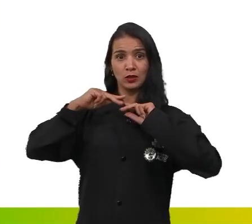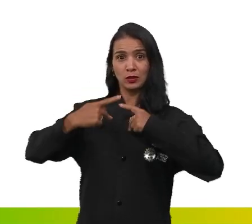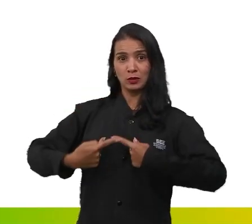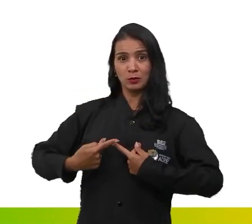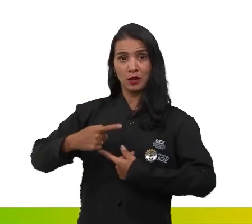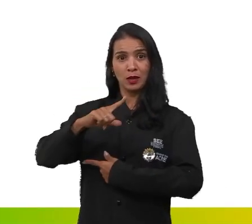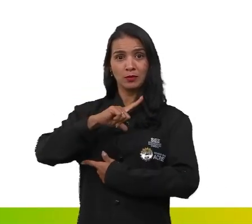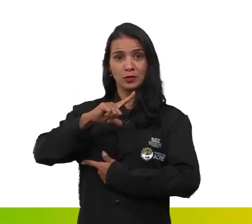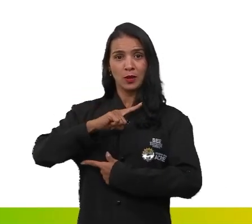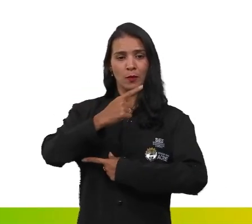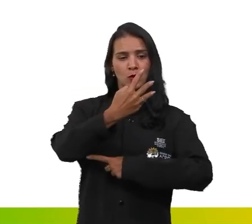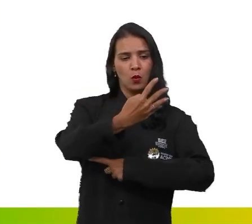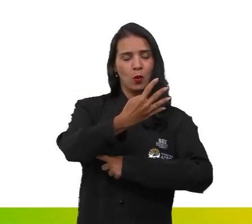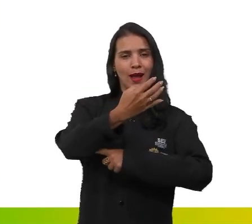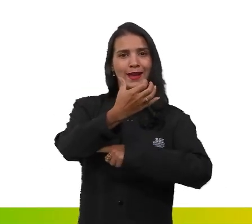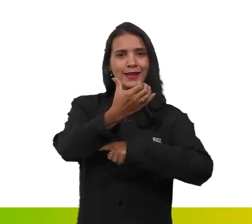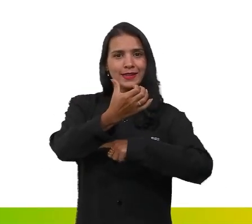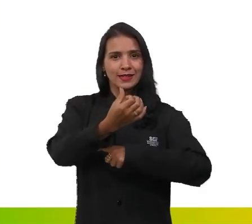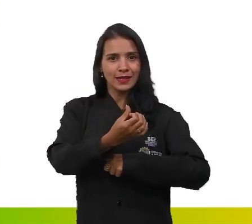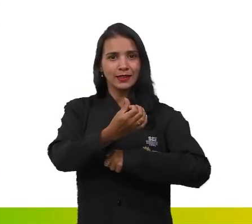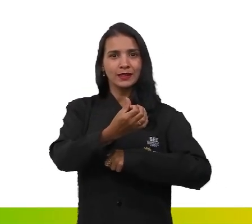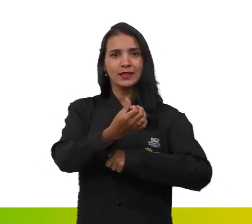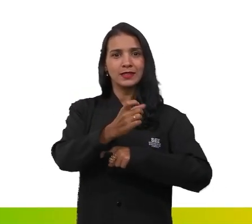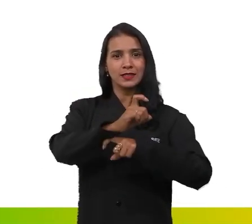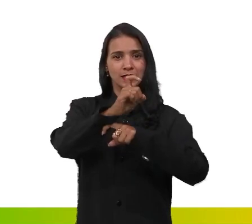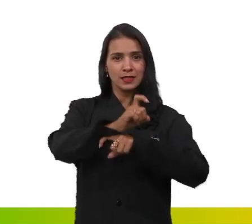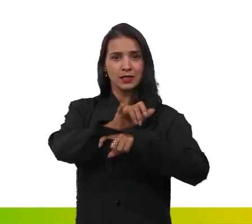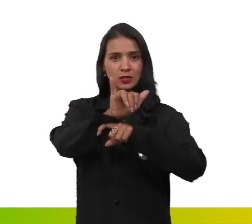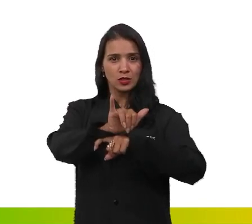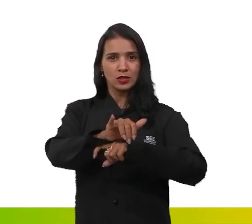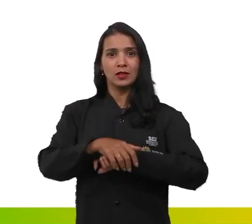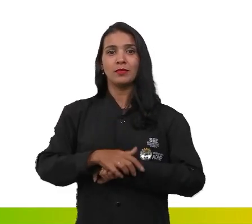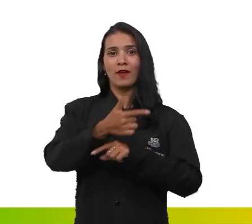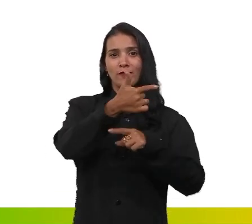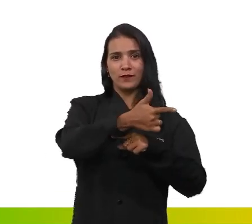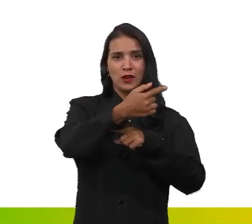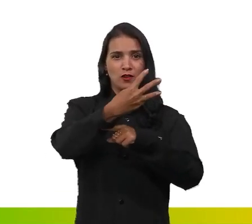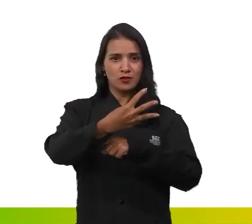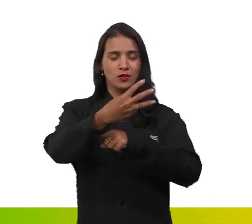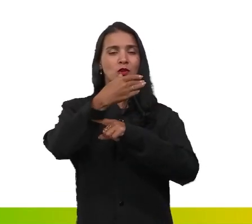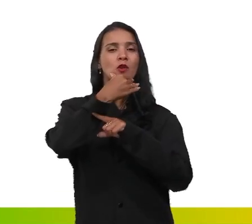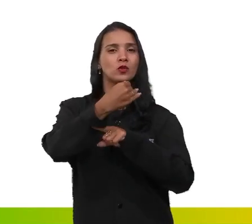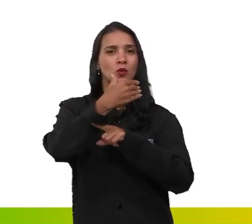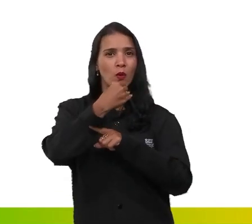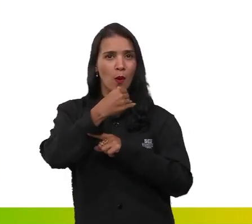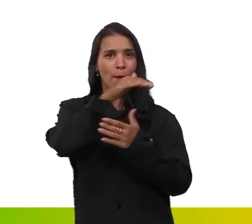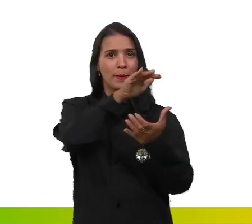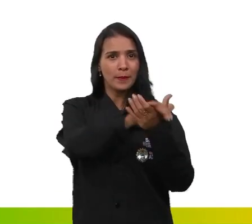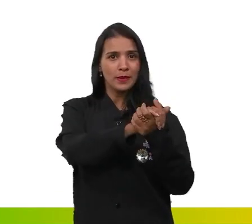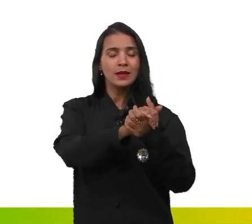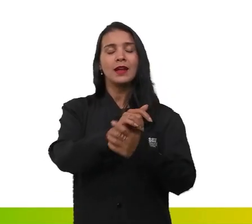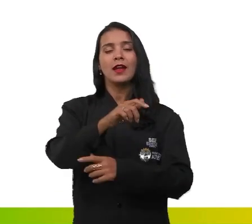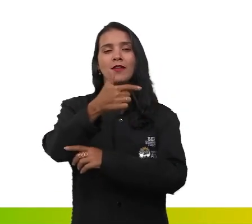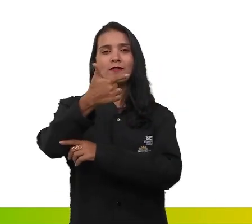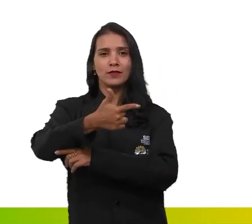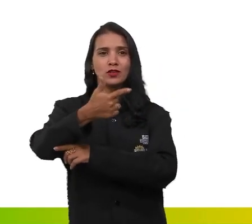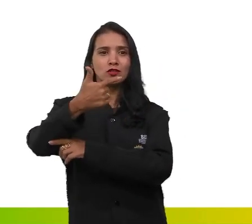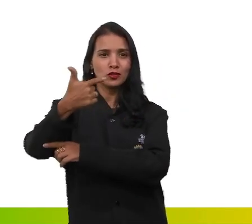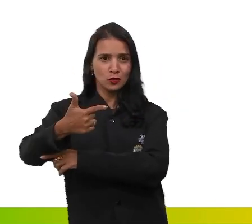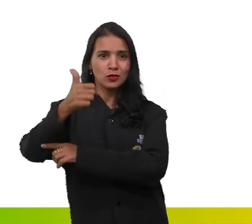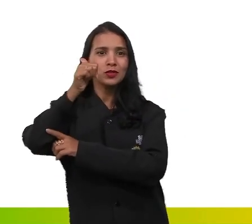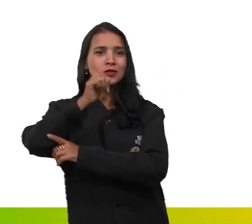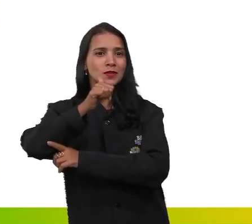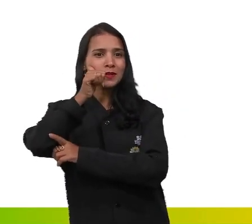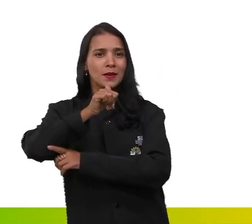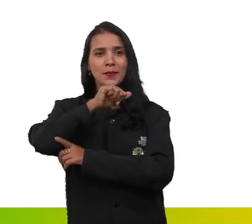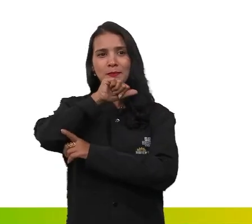cromossomos? 46. 23 do pai, 23 da mãe, formando 23 pares. Olha só essa